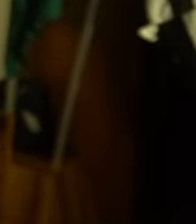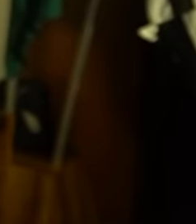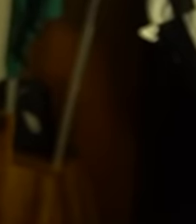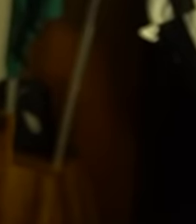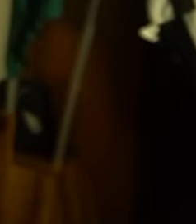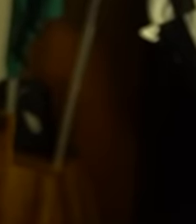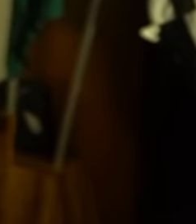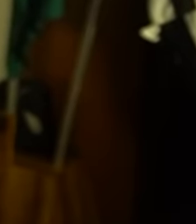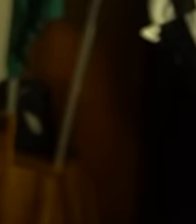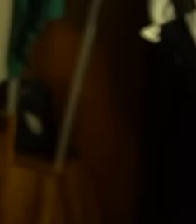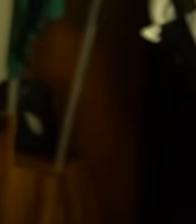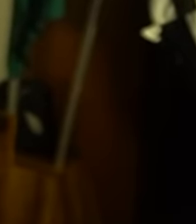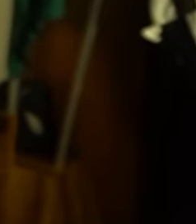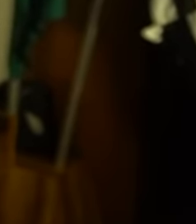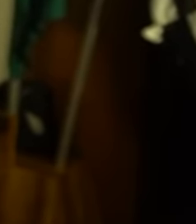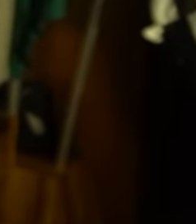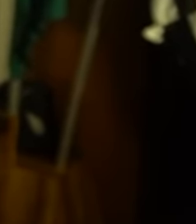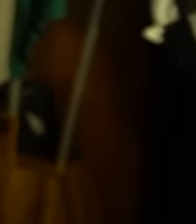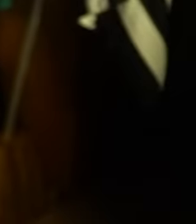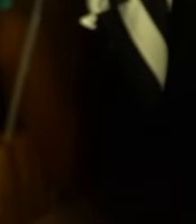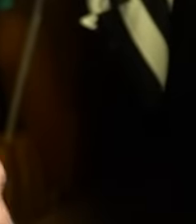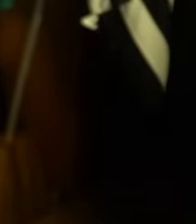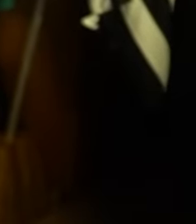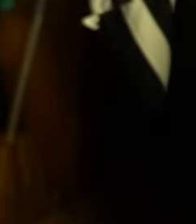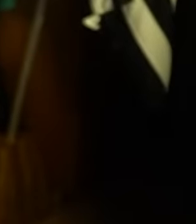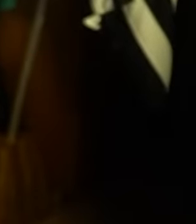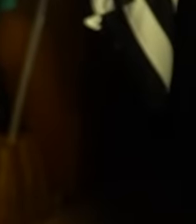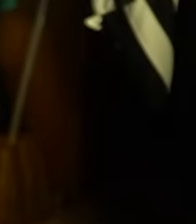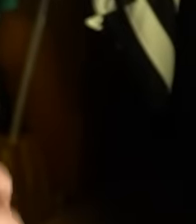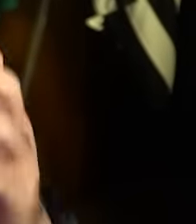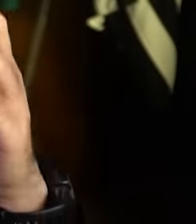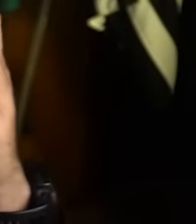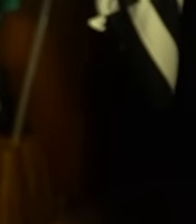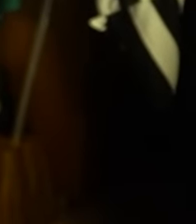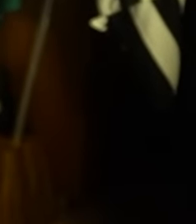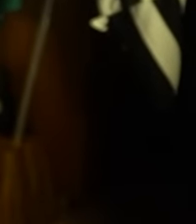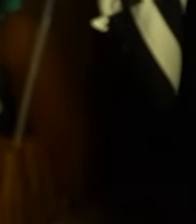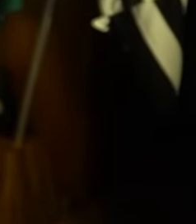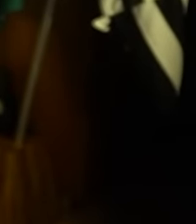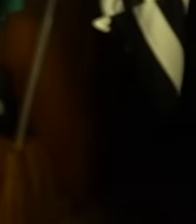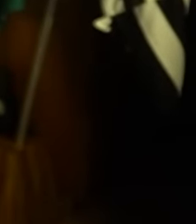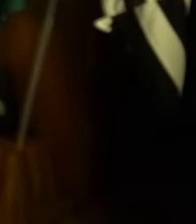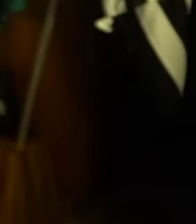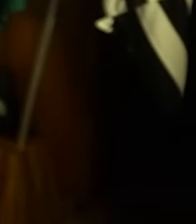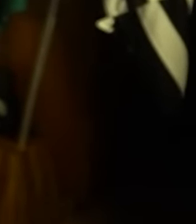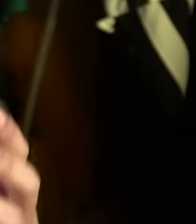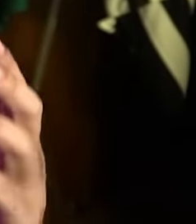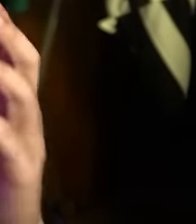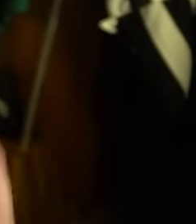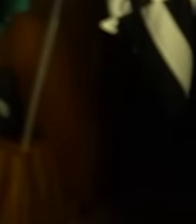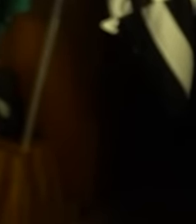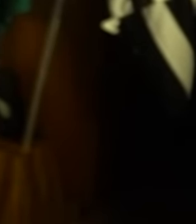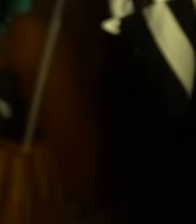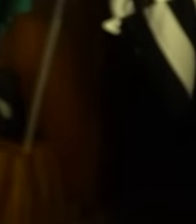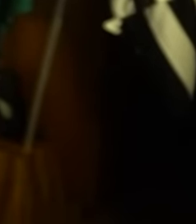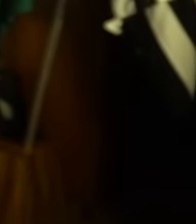de excelência nesses hospitais de custódia, né? Eu preciso de vocês para a gente divulgar isso o máximo possível, né? É um assunto que